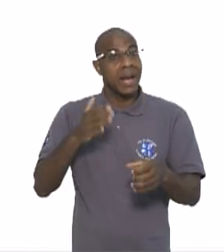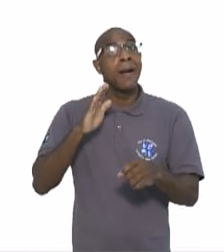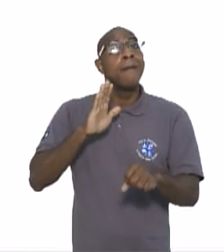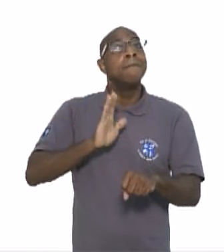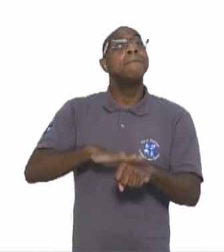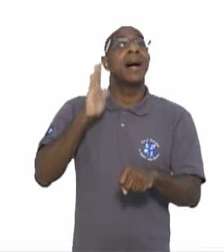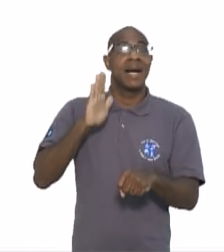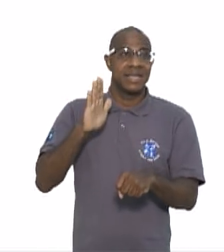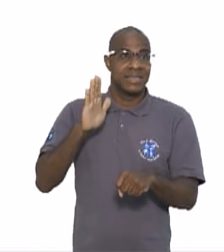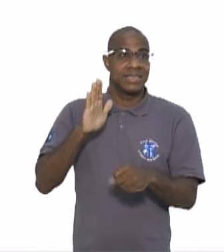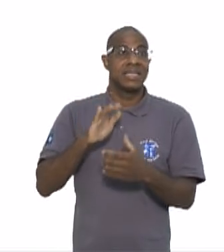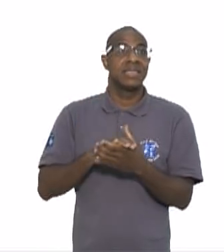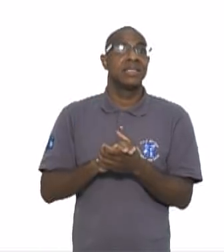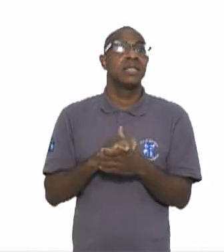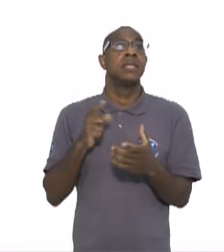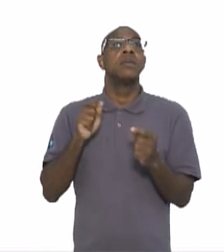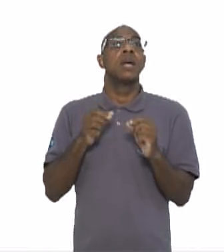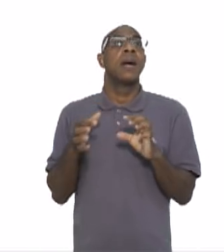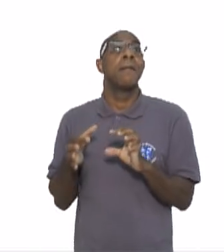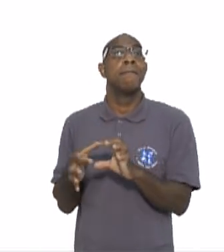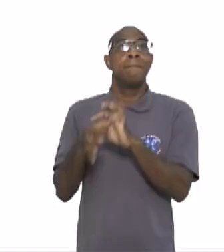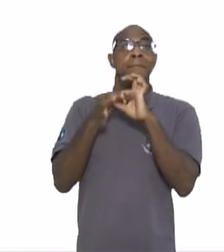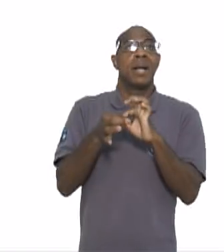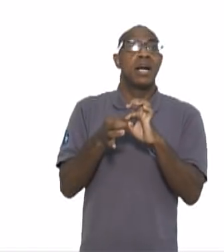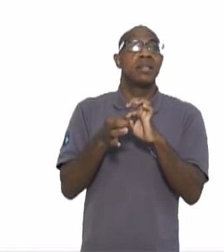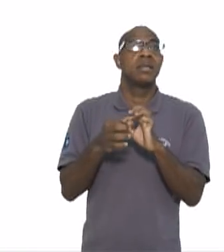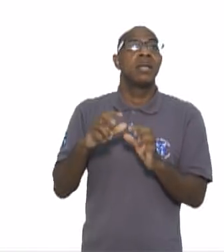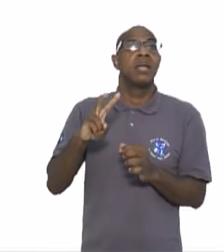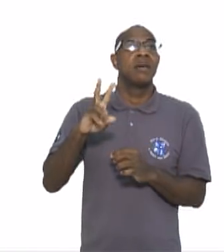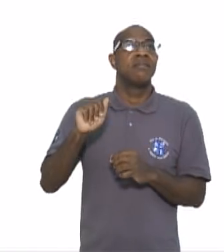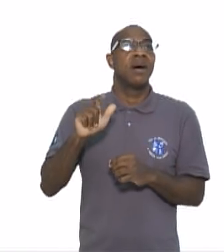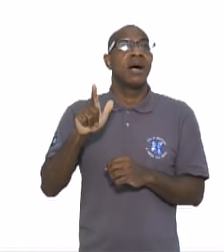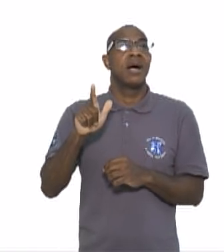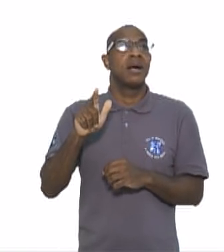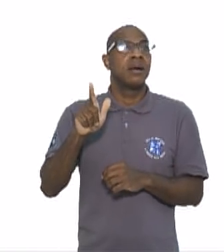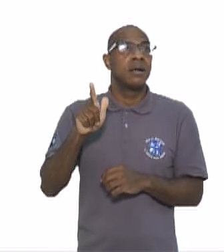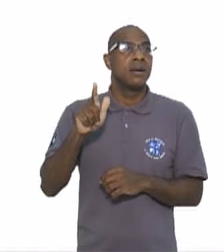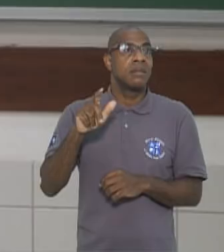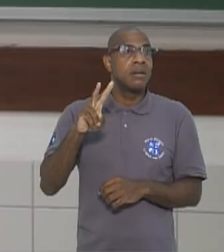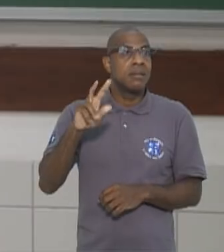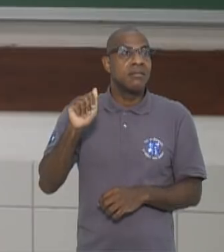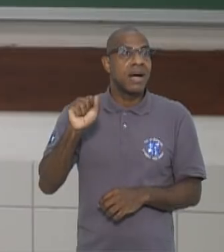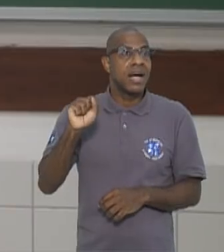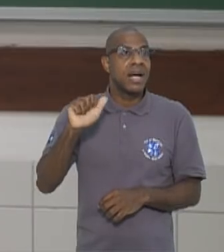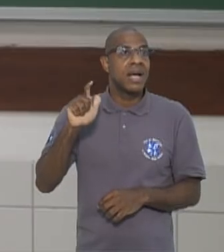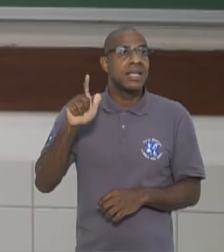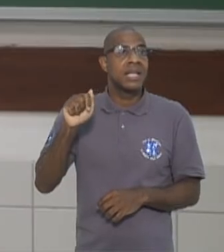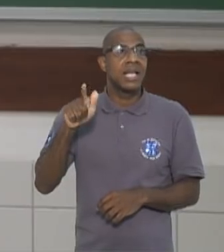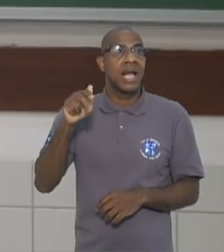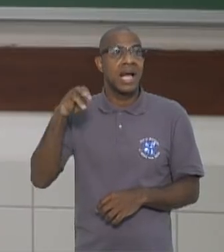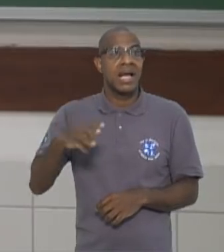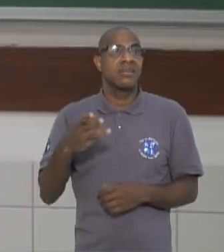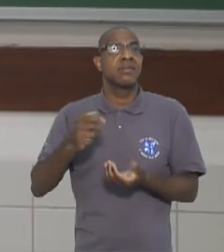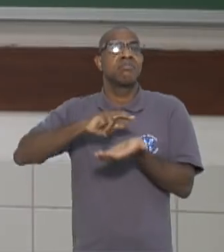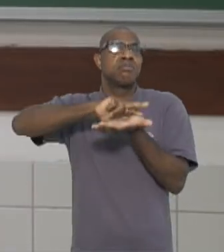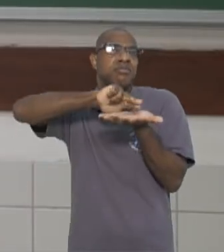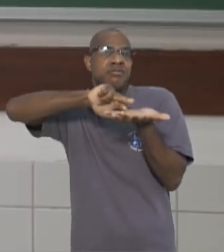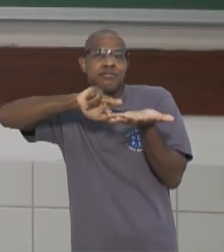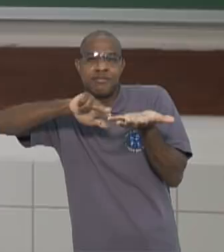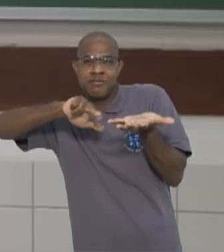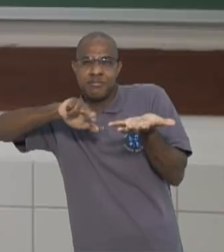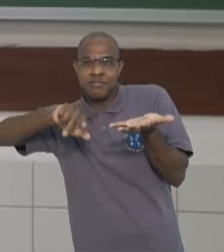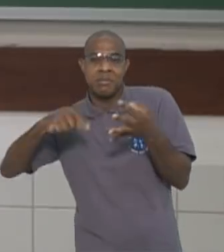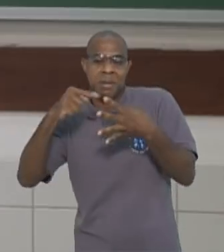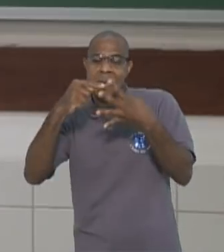feudal, basicamente os laços de vassalagem, fidelidade e honra. Então a gente vai entender melhor como era feito o juramento e qual era o